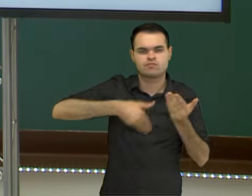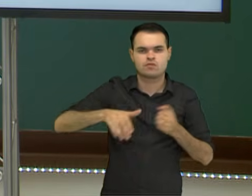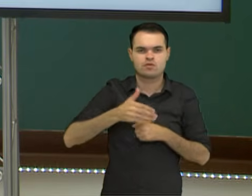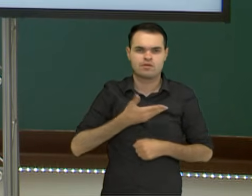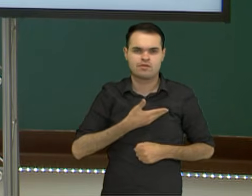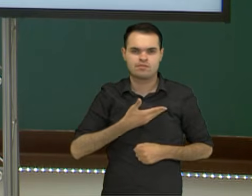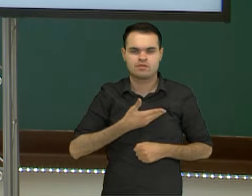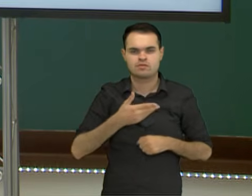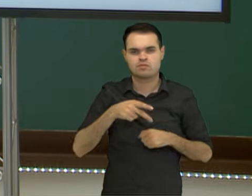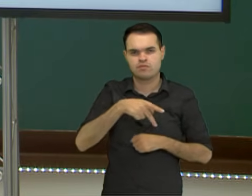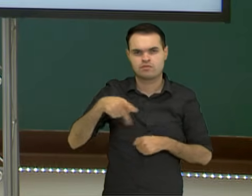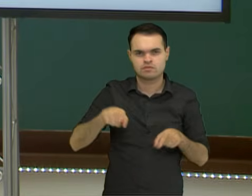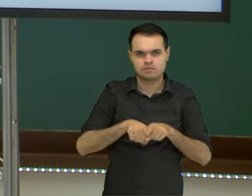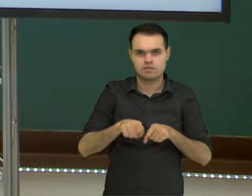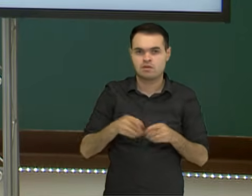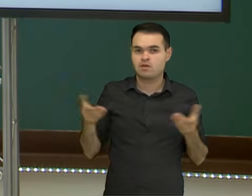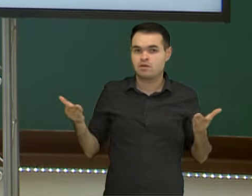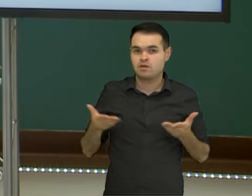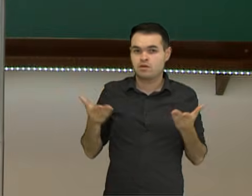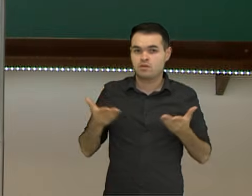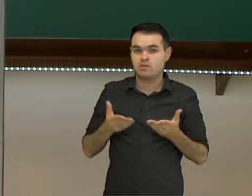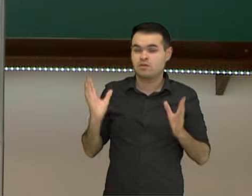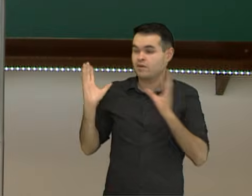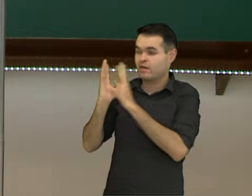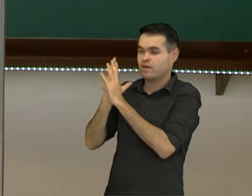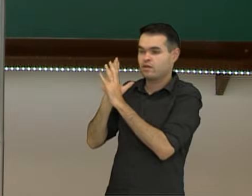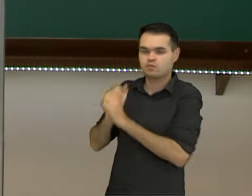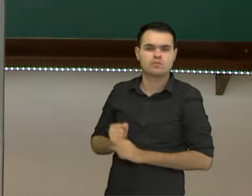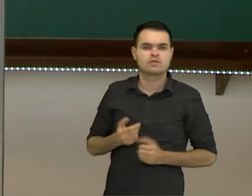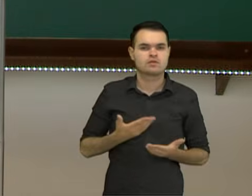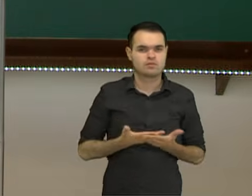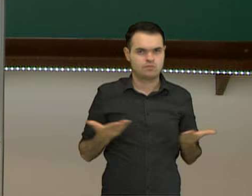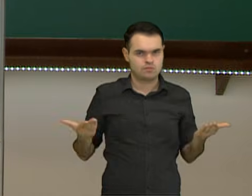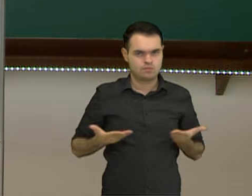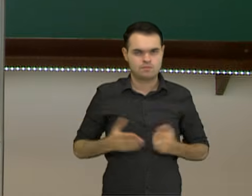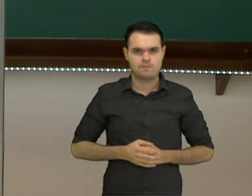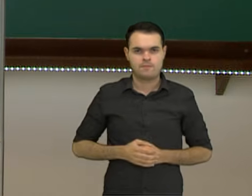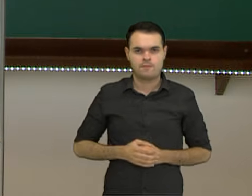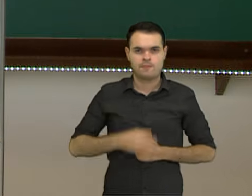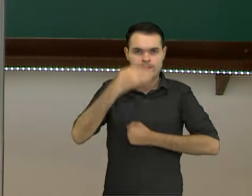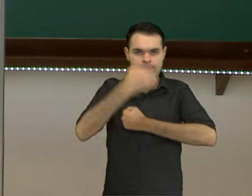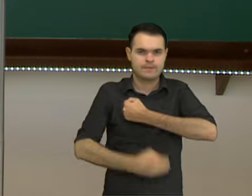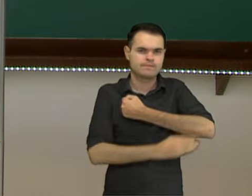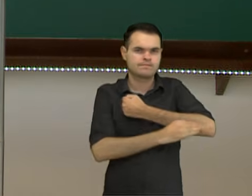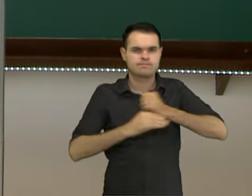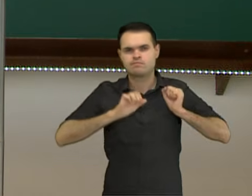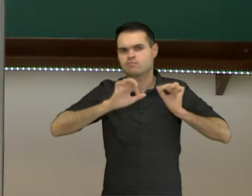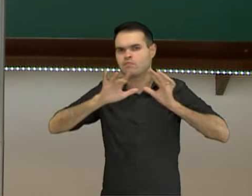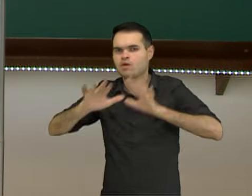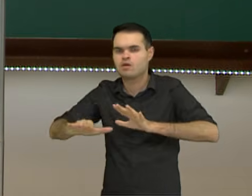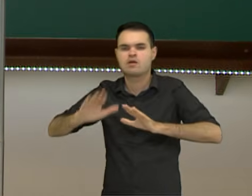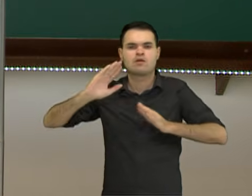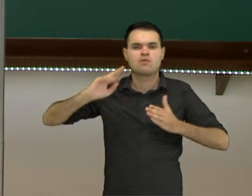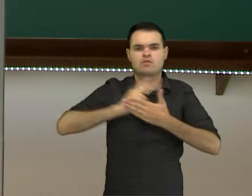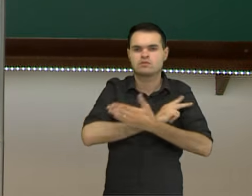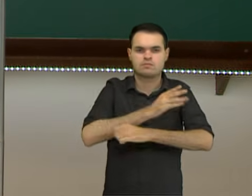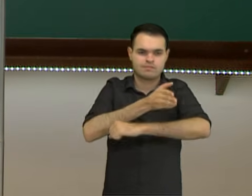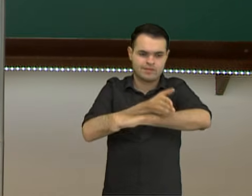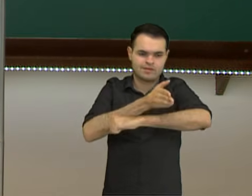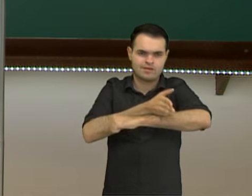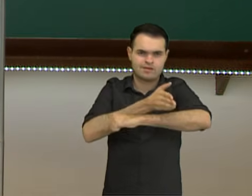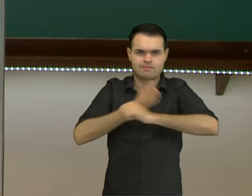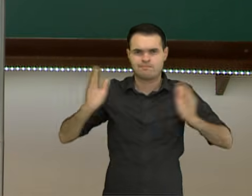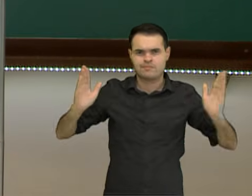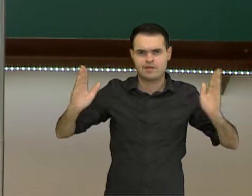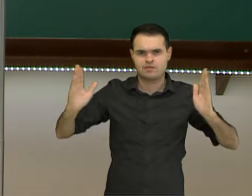teu professor. Pessoal, aqui, ó, nossa retomada então, né? As cruzadas ocorreram na Idade Média, esse período